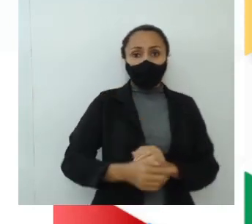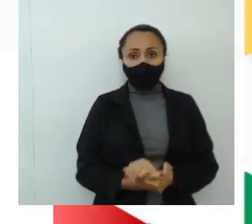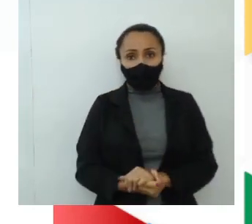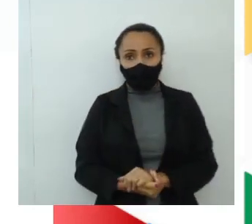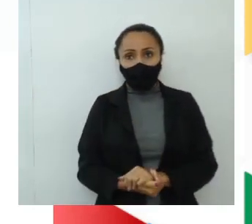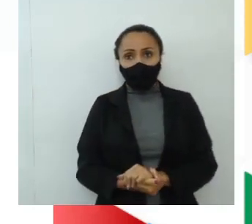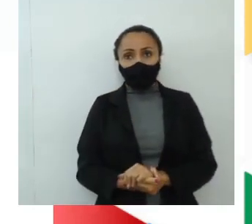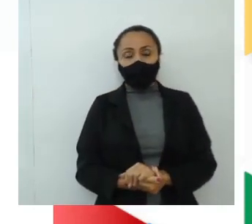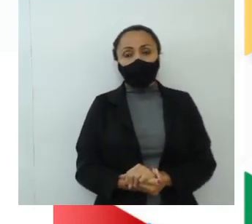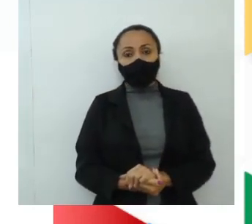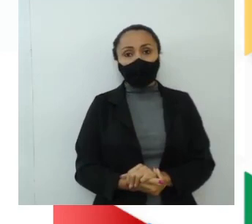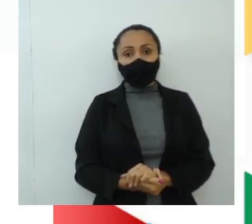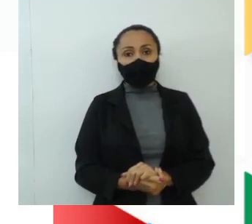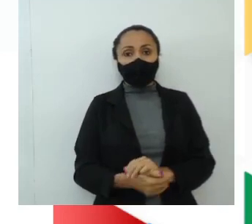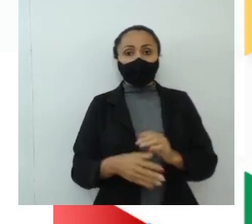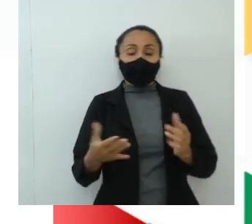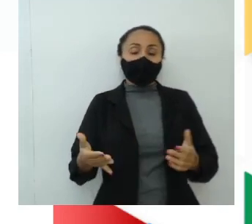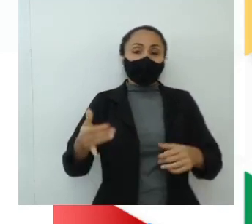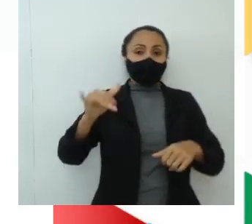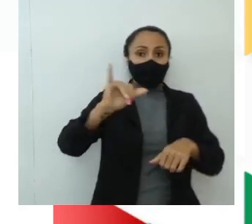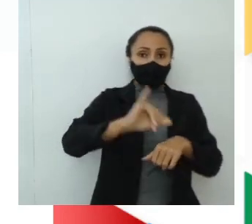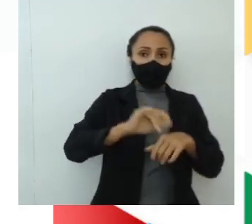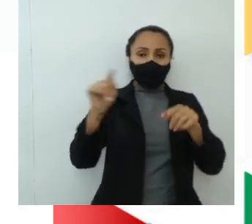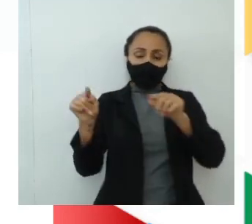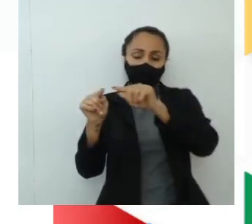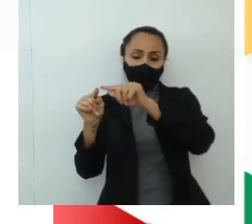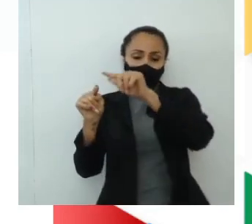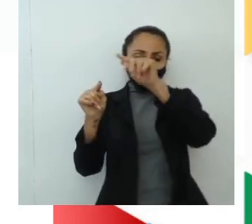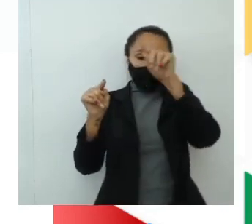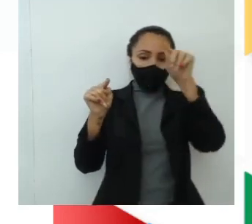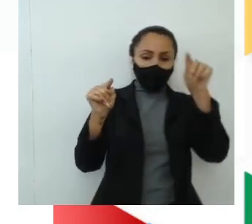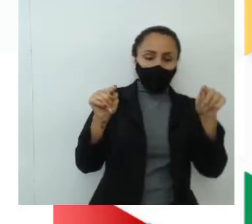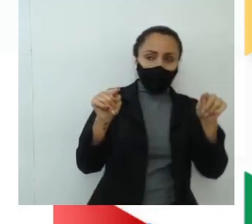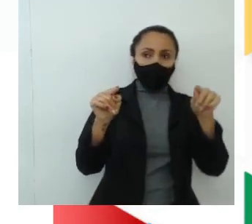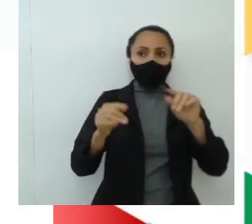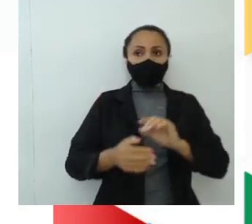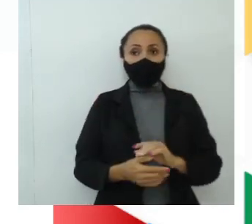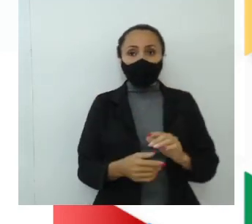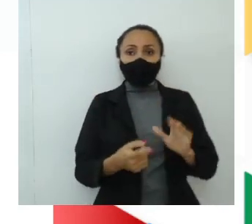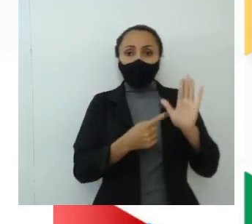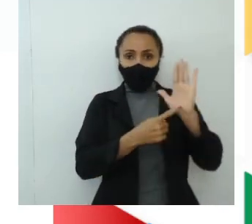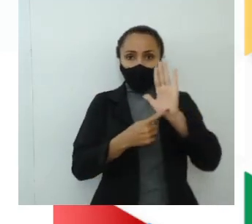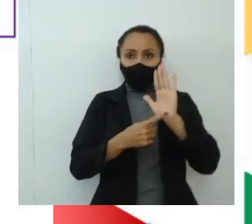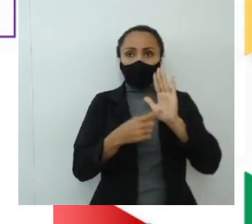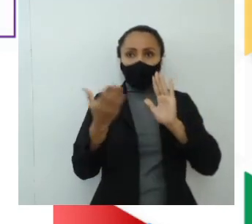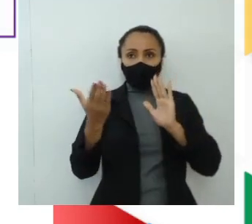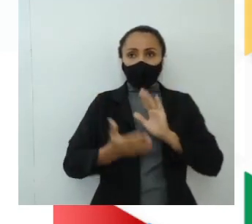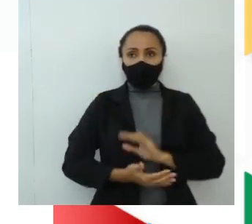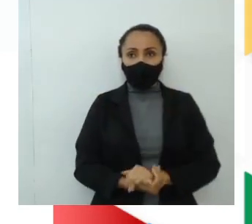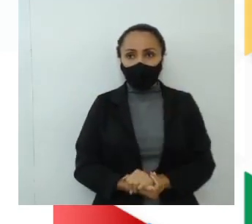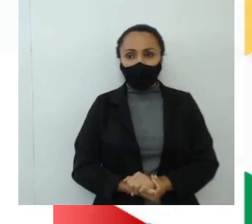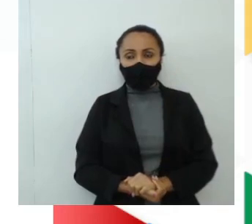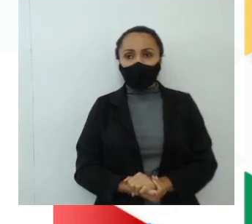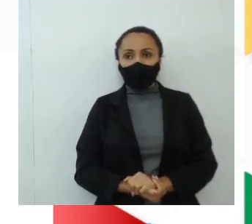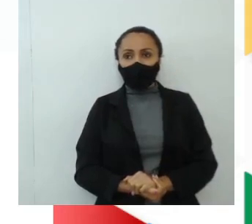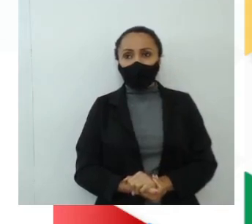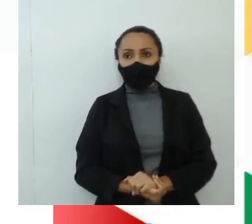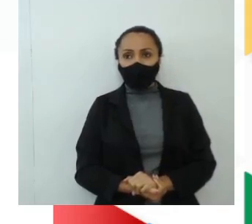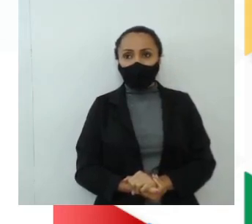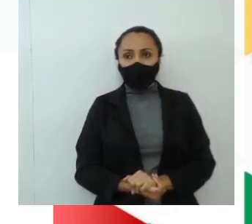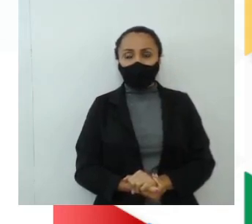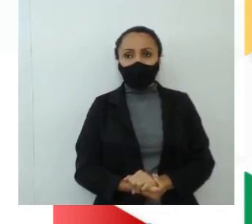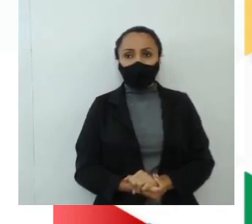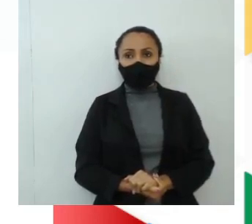de centro de rotação. Foi o que eu fiz. Eu vou te mostrar aqui, ó, de novo, que eu gosto da animação. Eu gosto. Vamos lá, vem